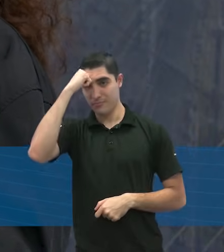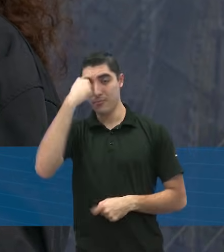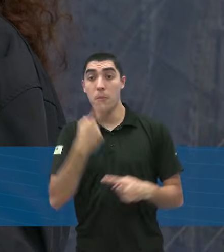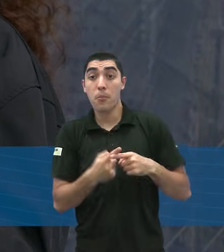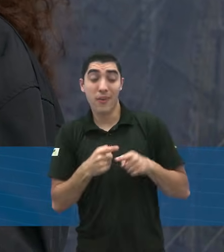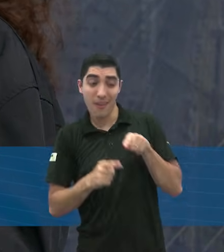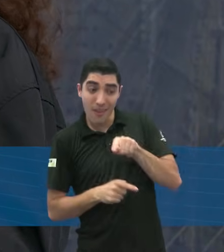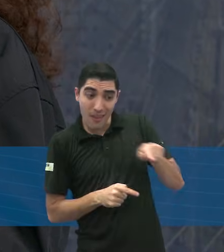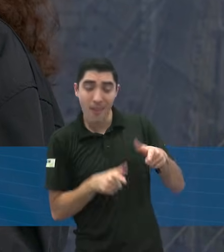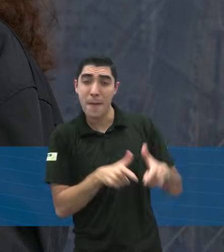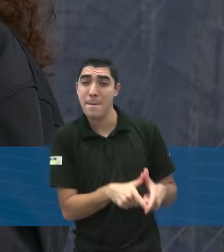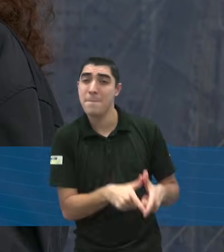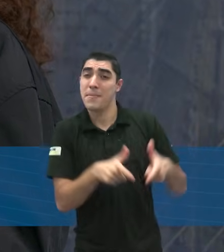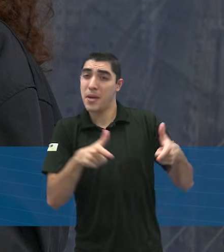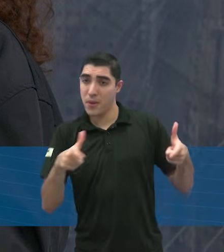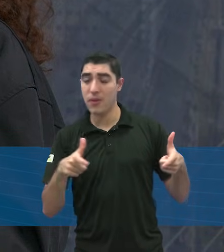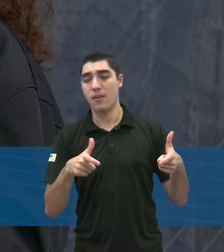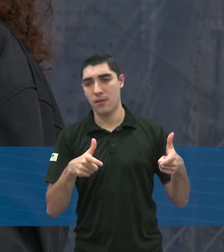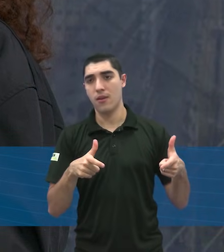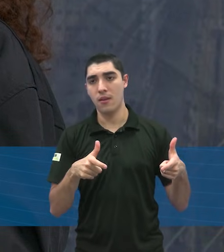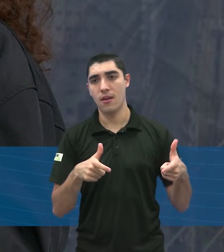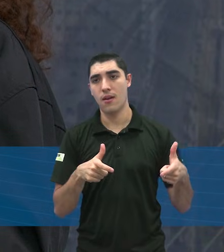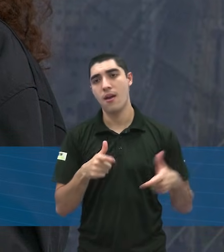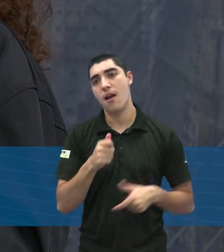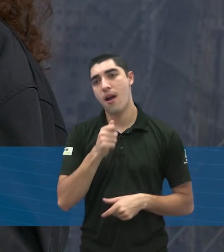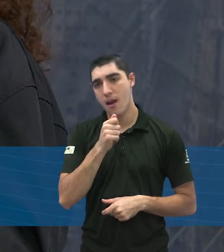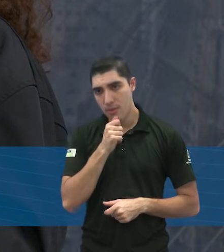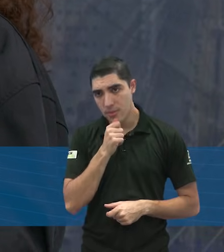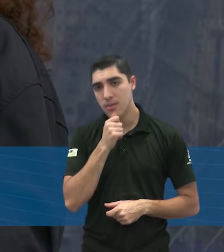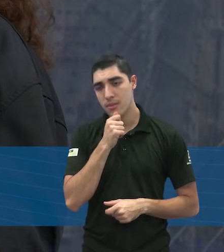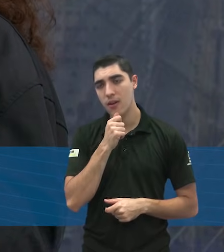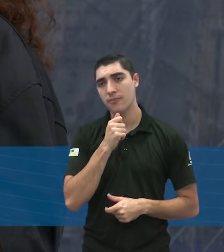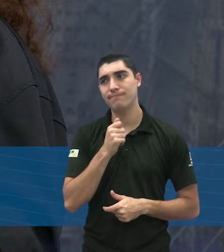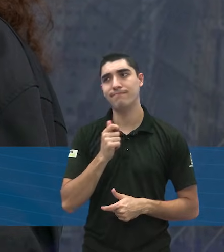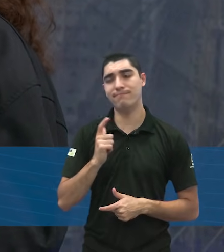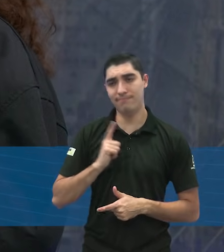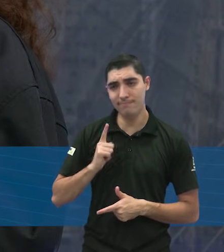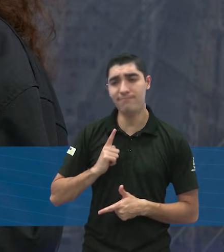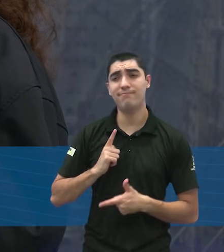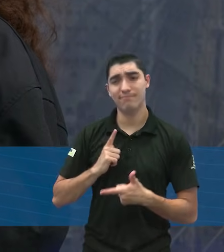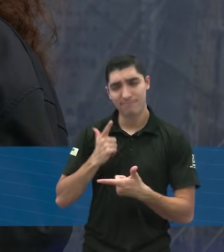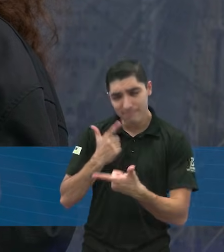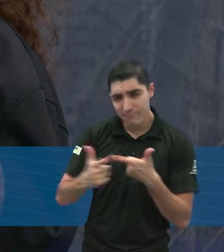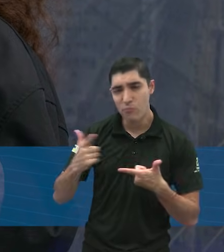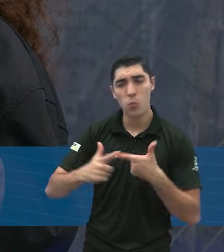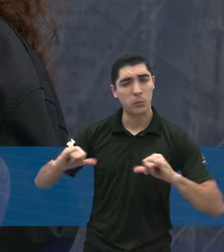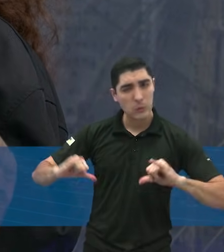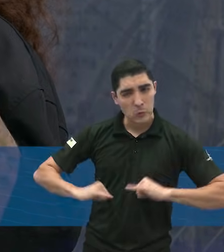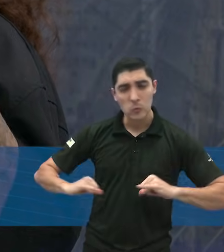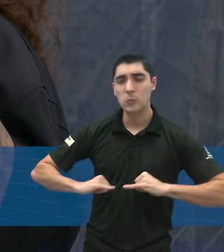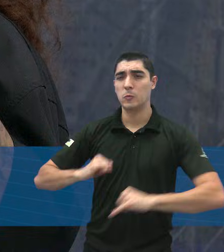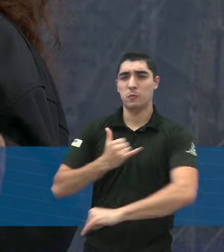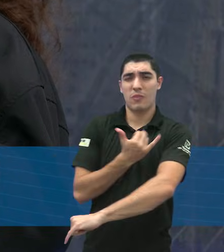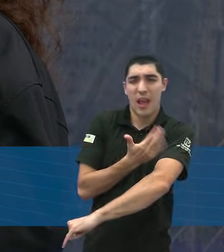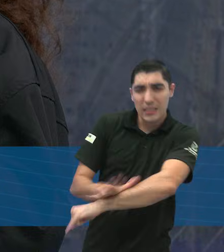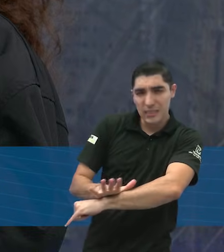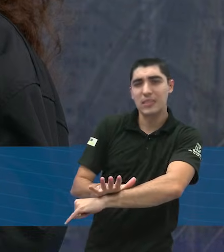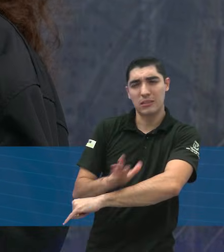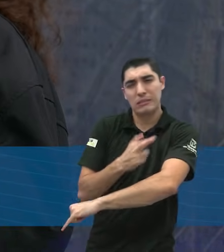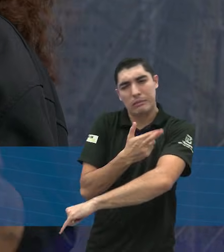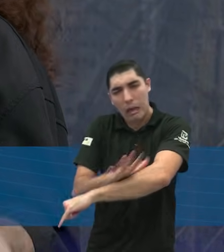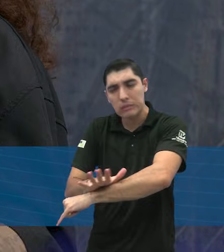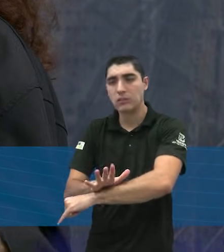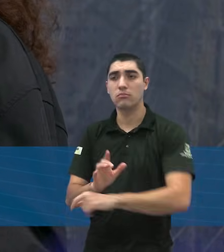maioria, estão realmente em problemas sociais que acabam